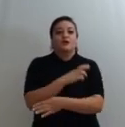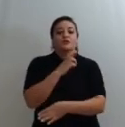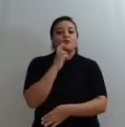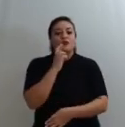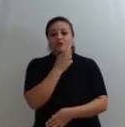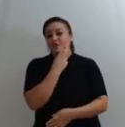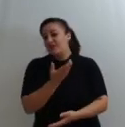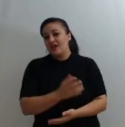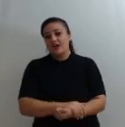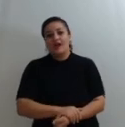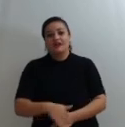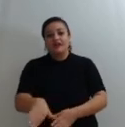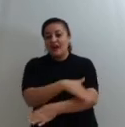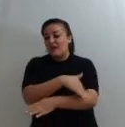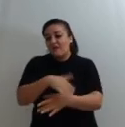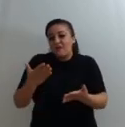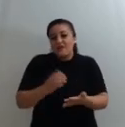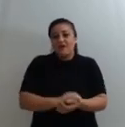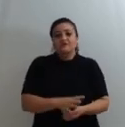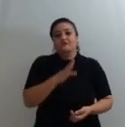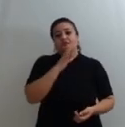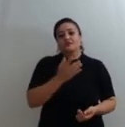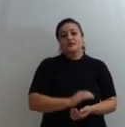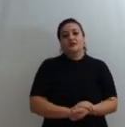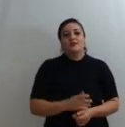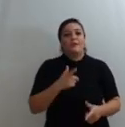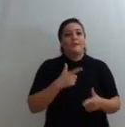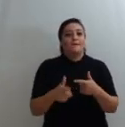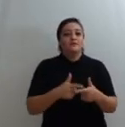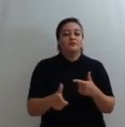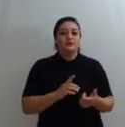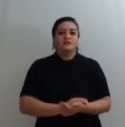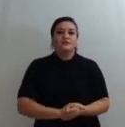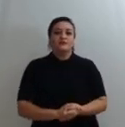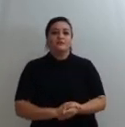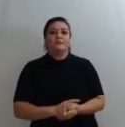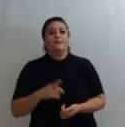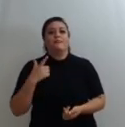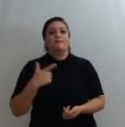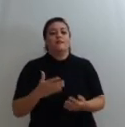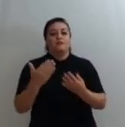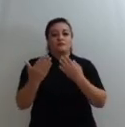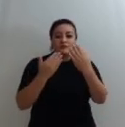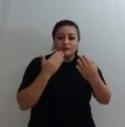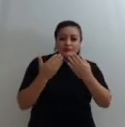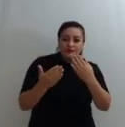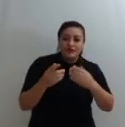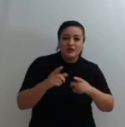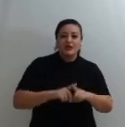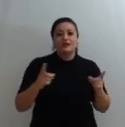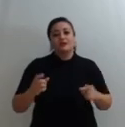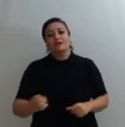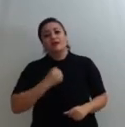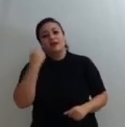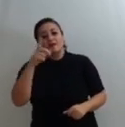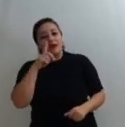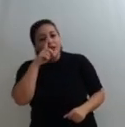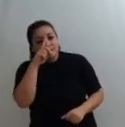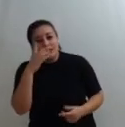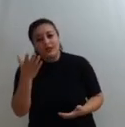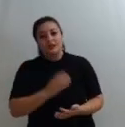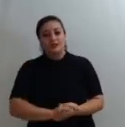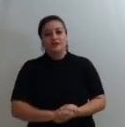né, é uma situação que não se equipara em termos de gravidade e periculosidade à